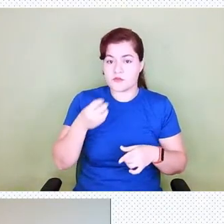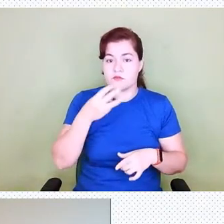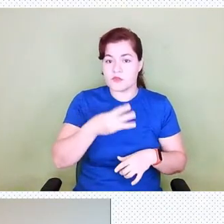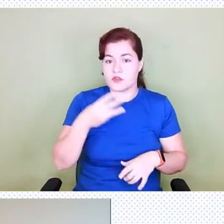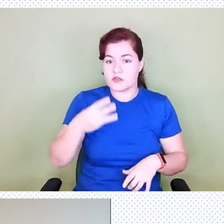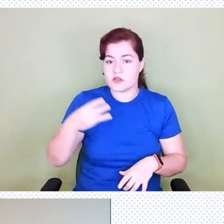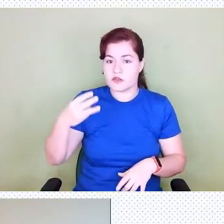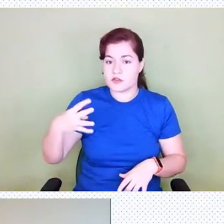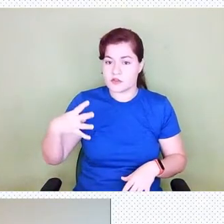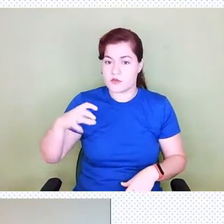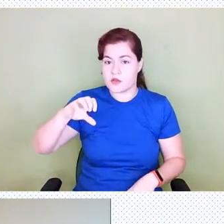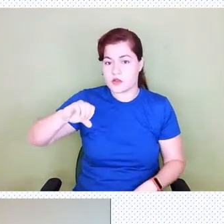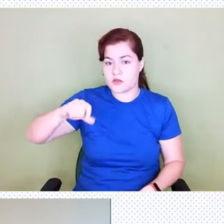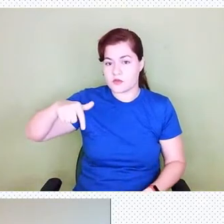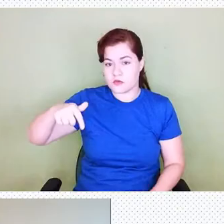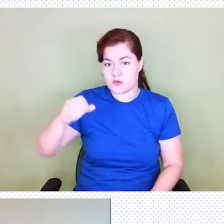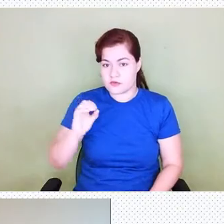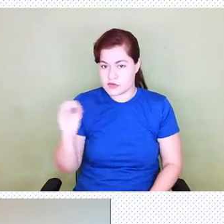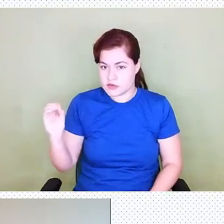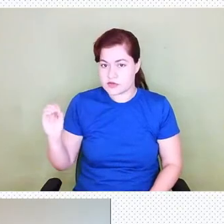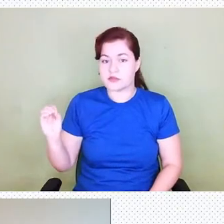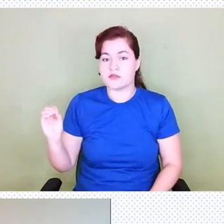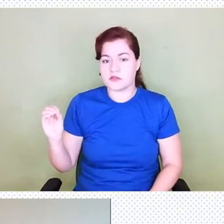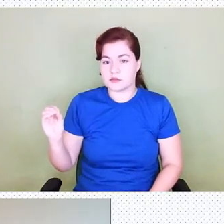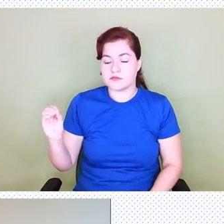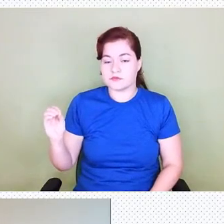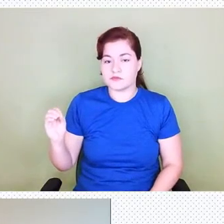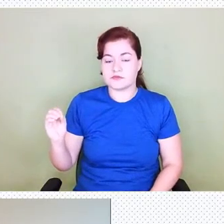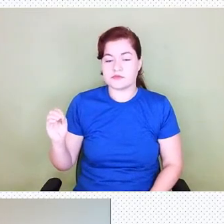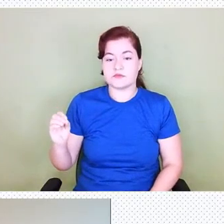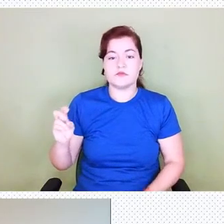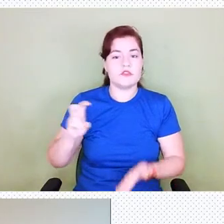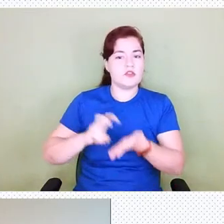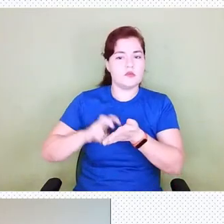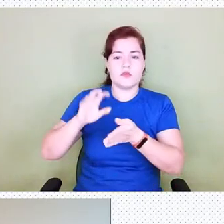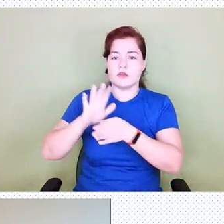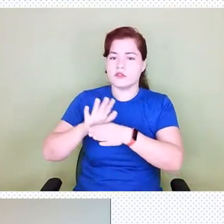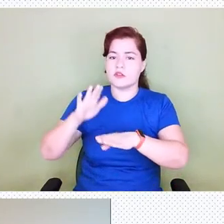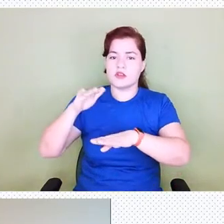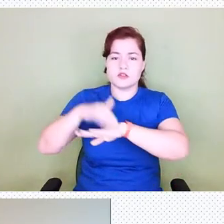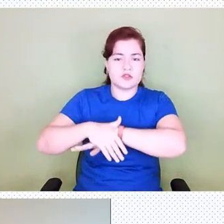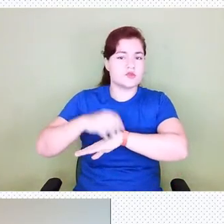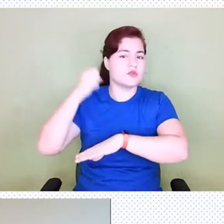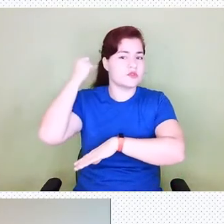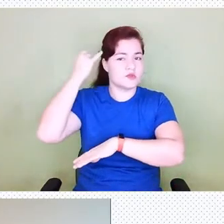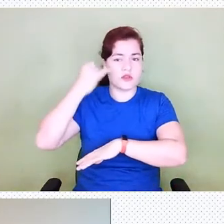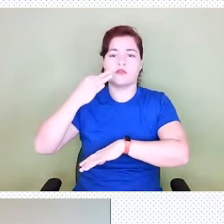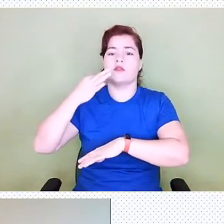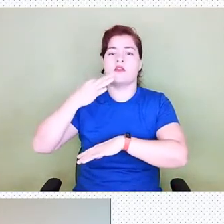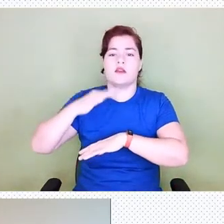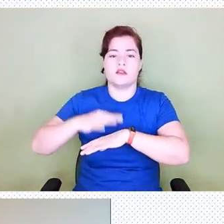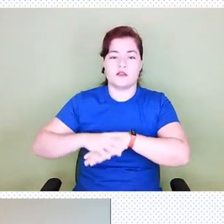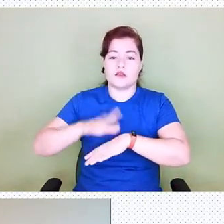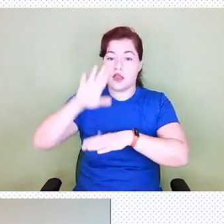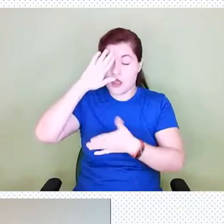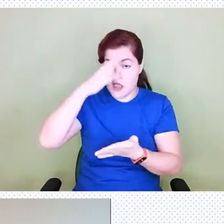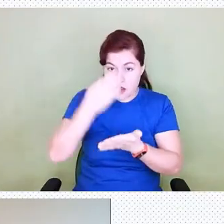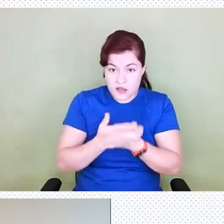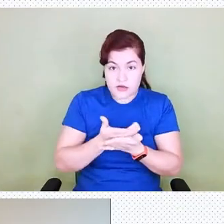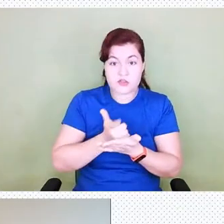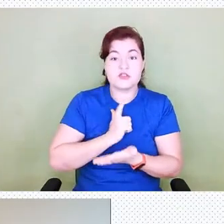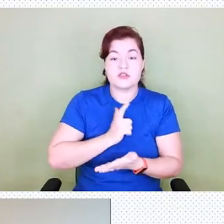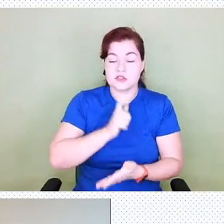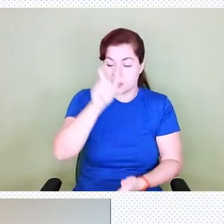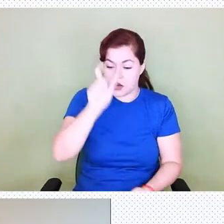3334 9700. 24 horas, Maria. Então, acredite, tem ali